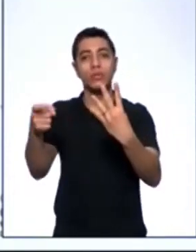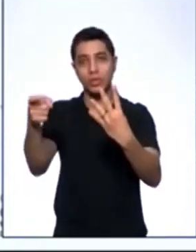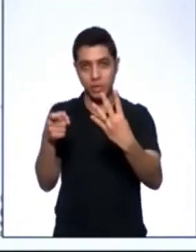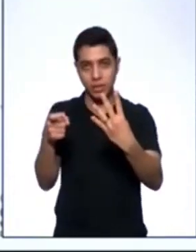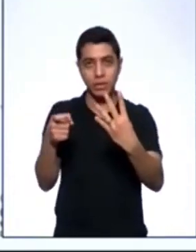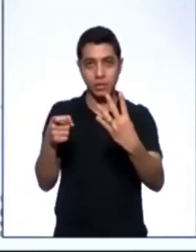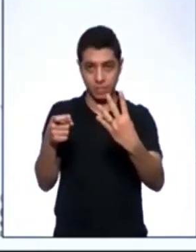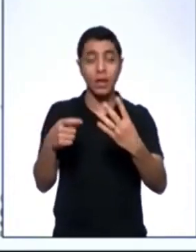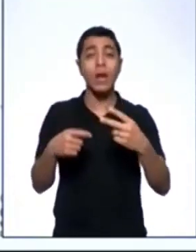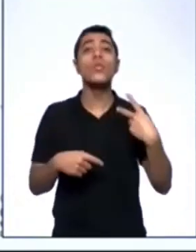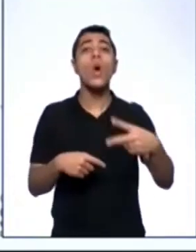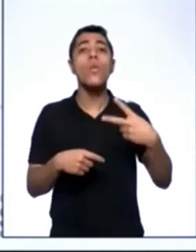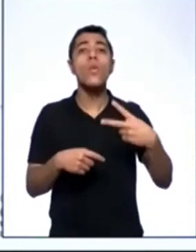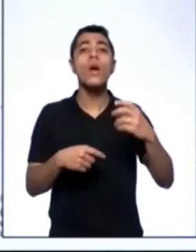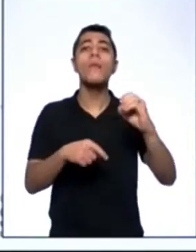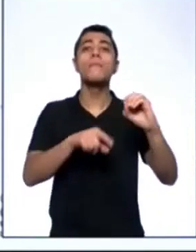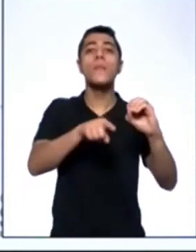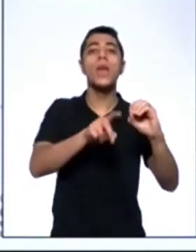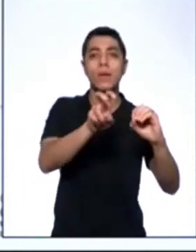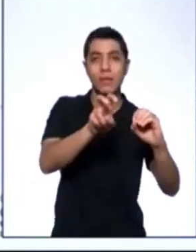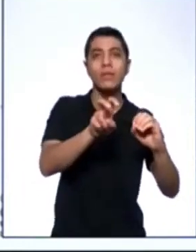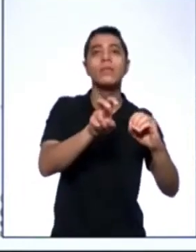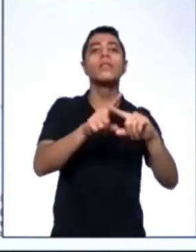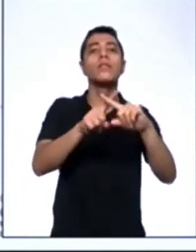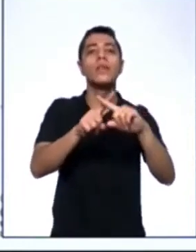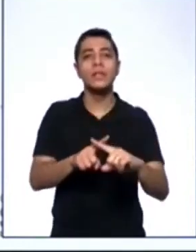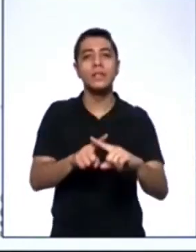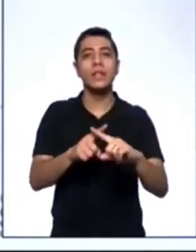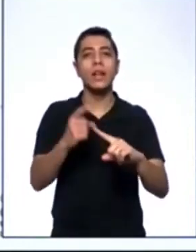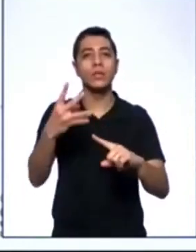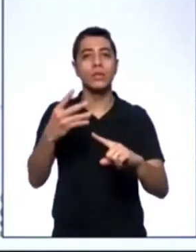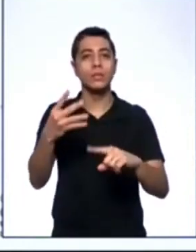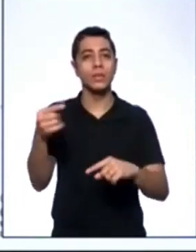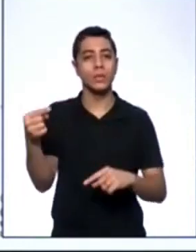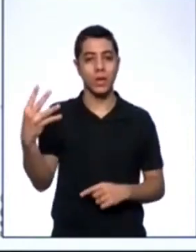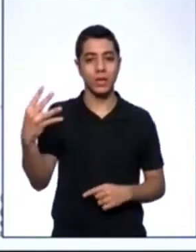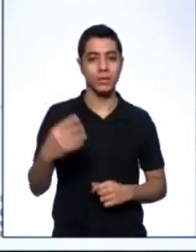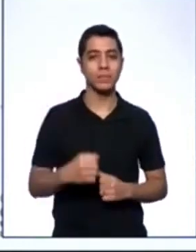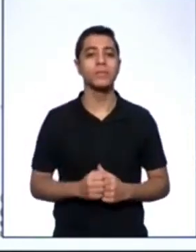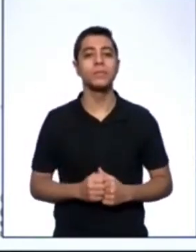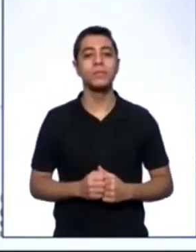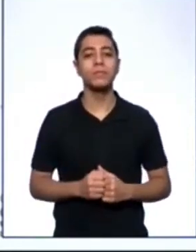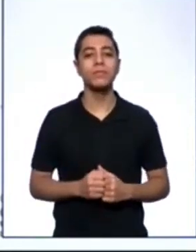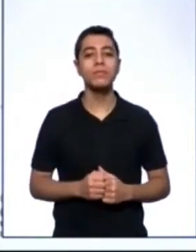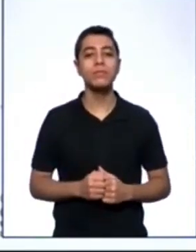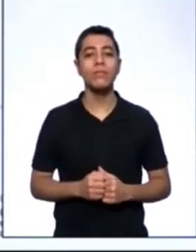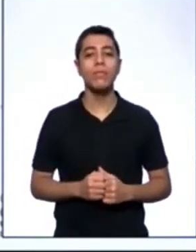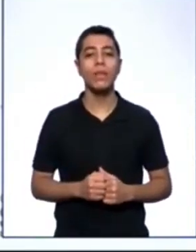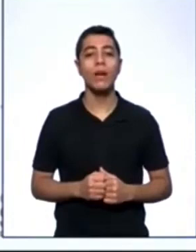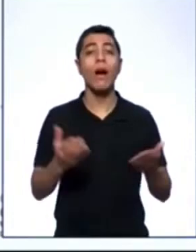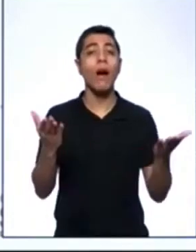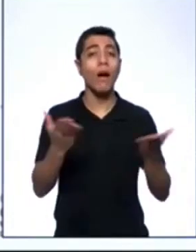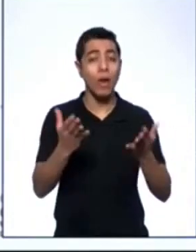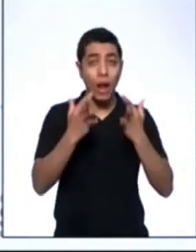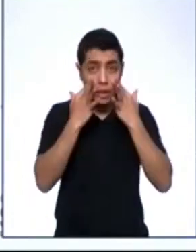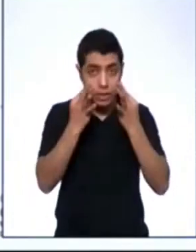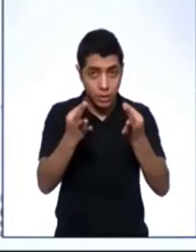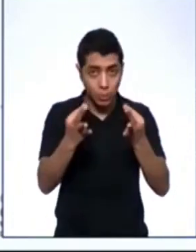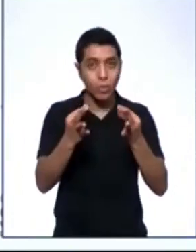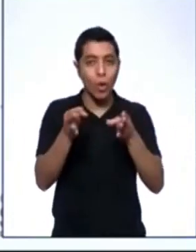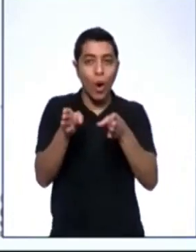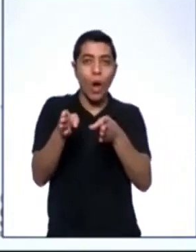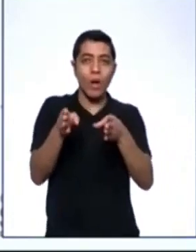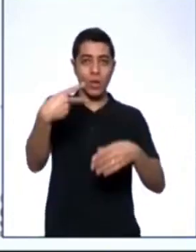-4 muito obrigado grosso agora a gente vivendo e aprendendo ó multiplica por 10 os dois lados da Igualdade para